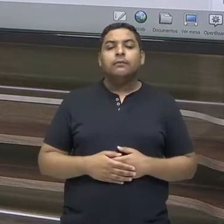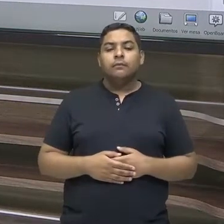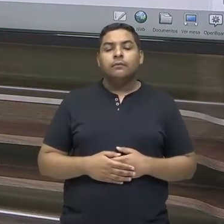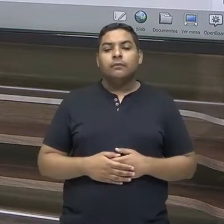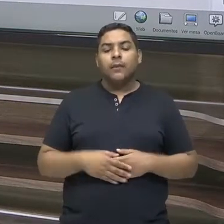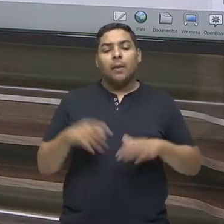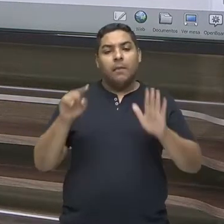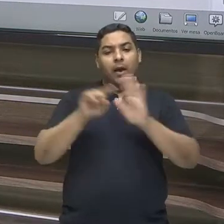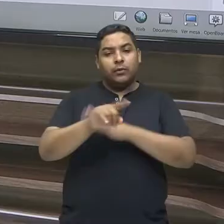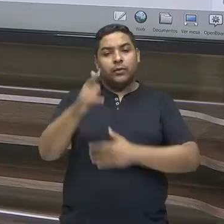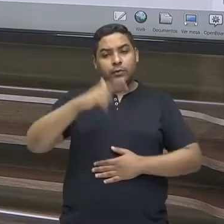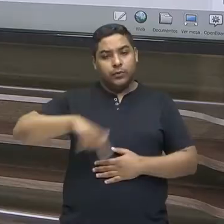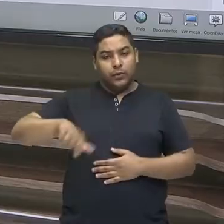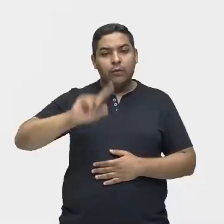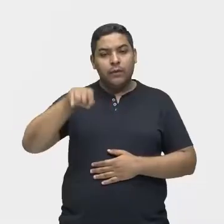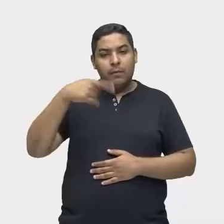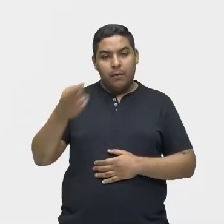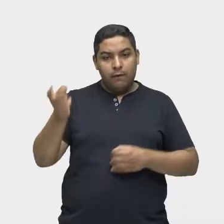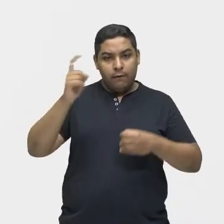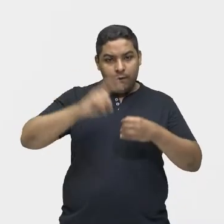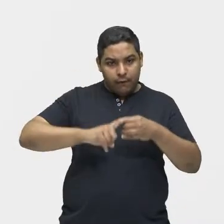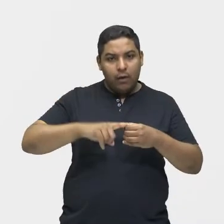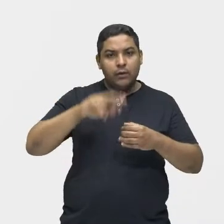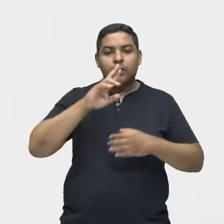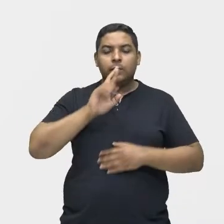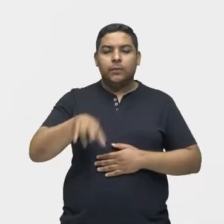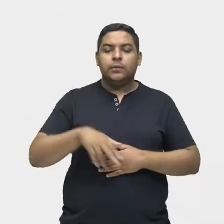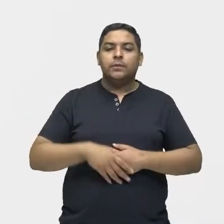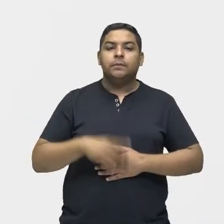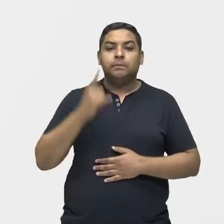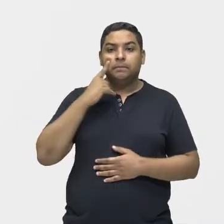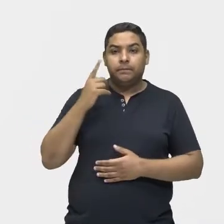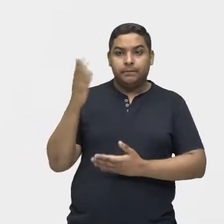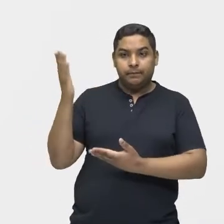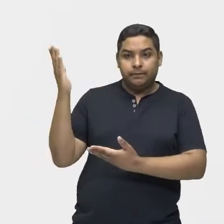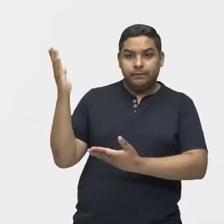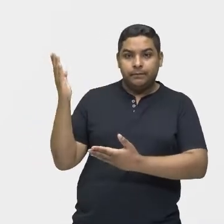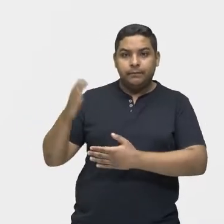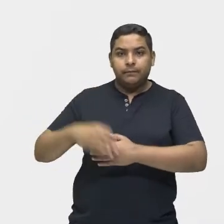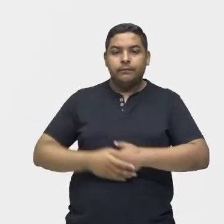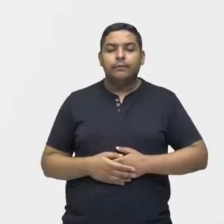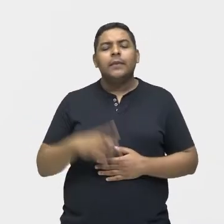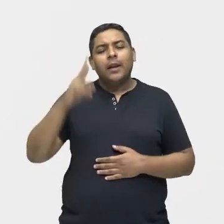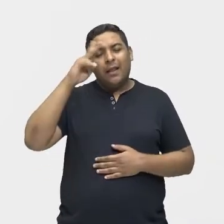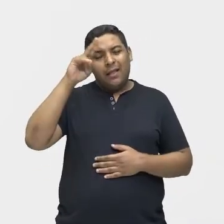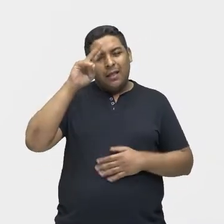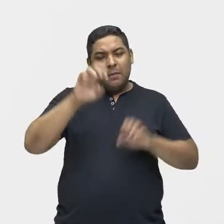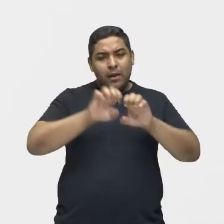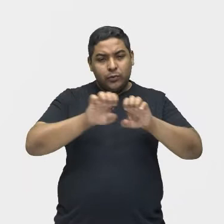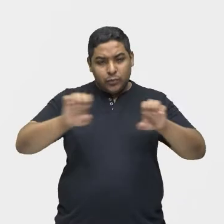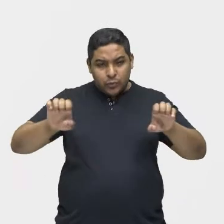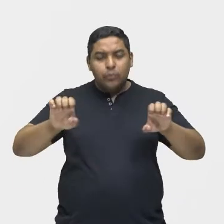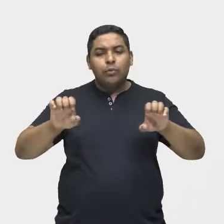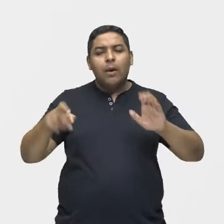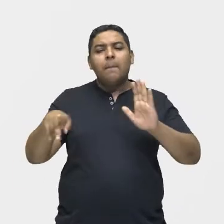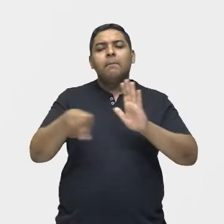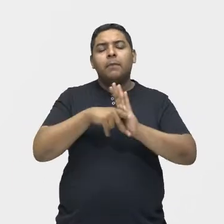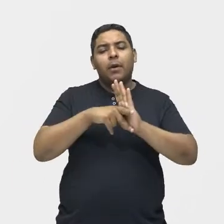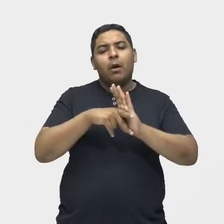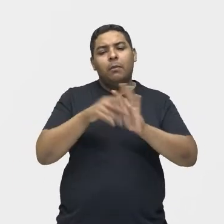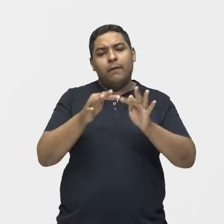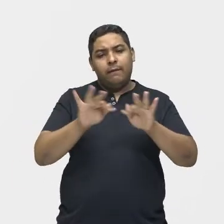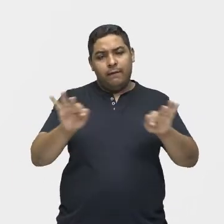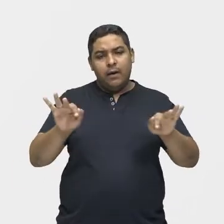novamente, depois a gente volta aí com a resposta. Olha só. Então, lembre da estrutura, tá, gente? Nós temos